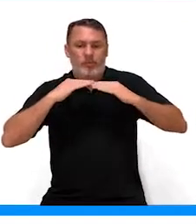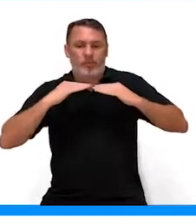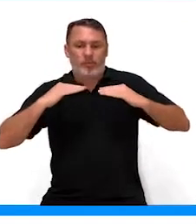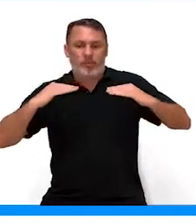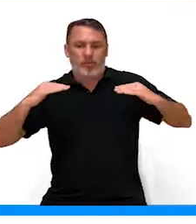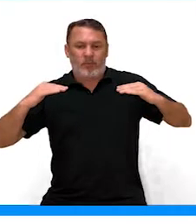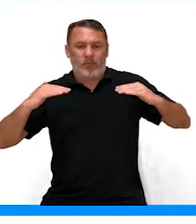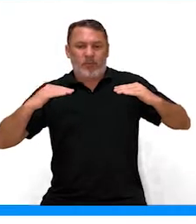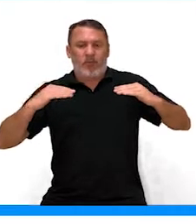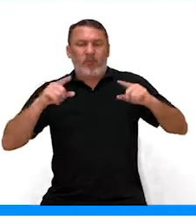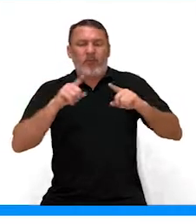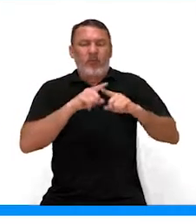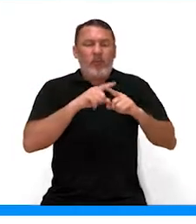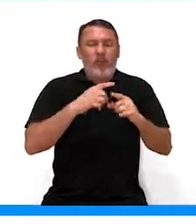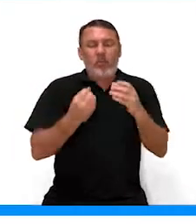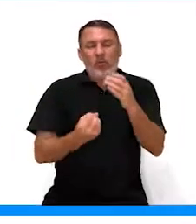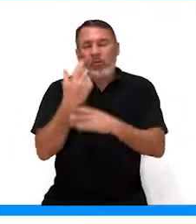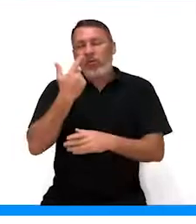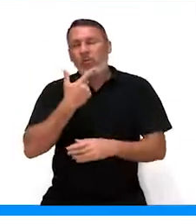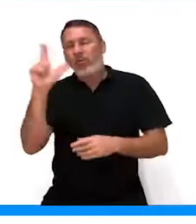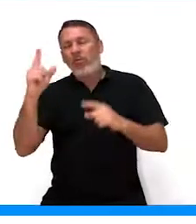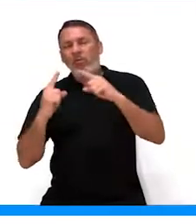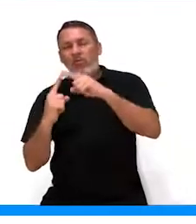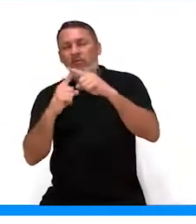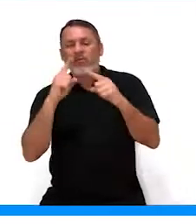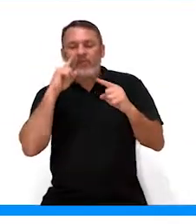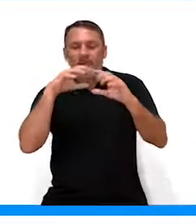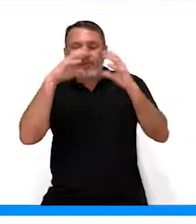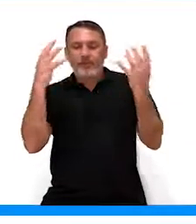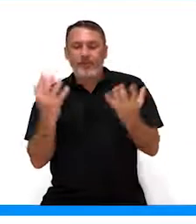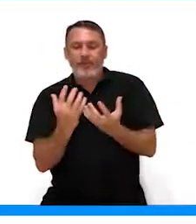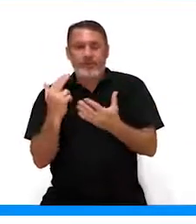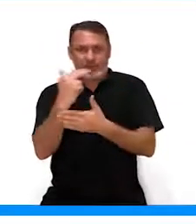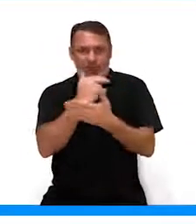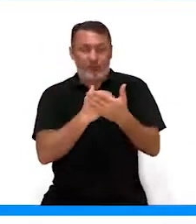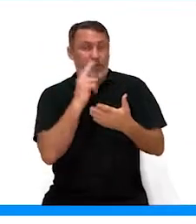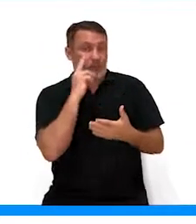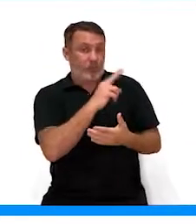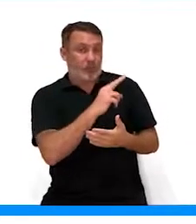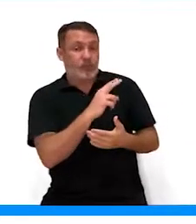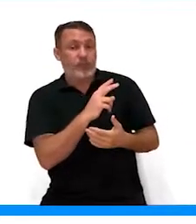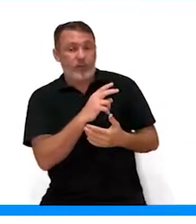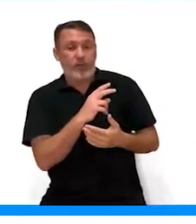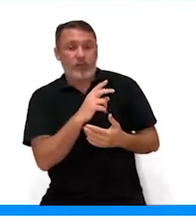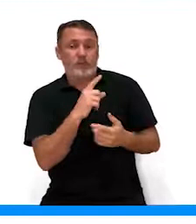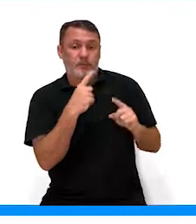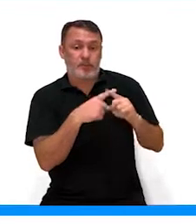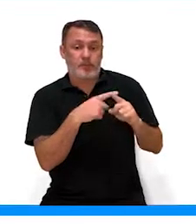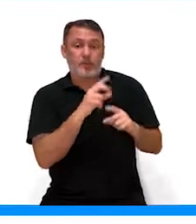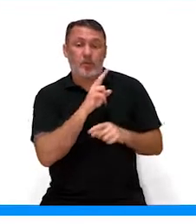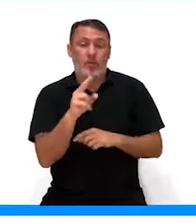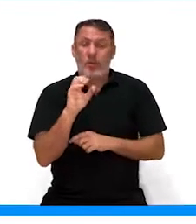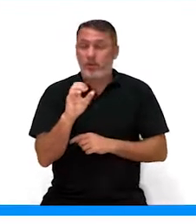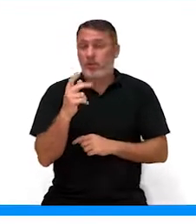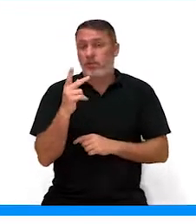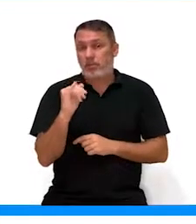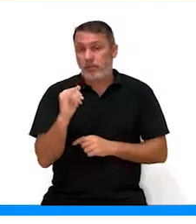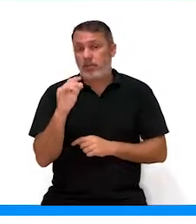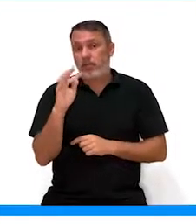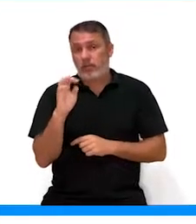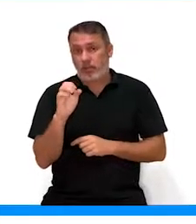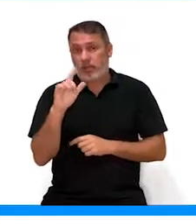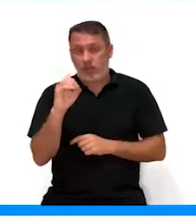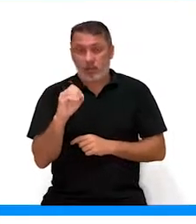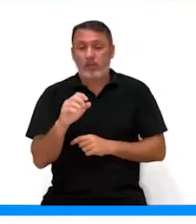mais achatadinhas, né? Elas podem formar outro tipo de formato. Então, nesse caso, a gente fala que